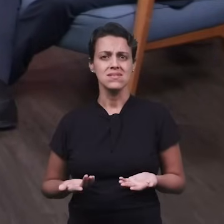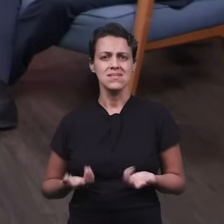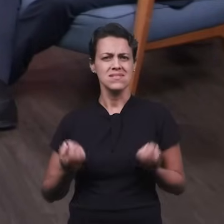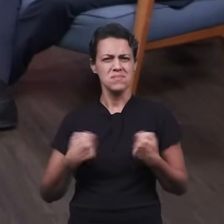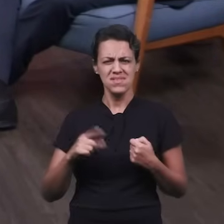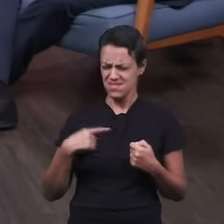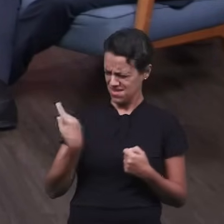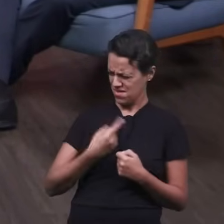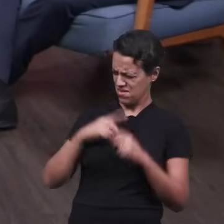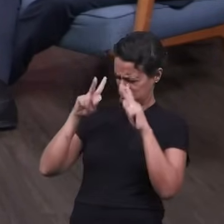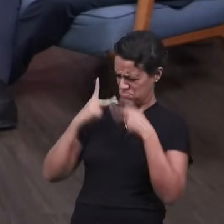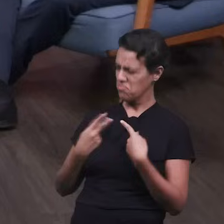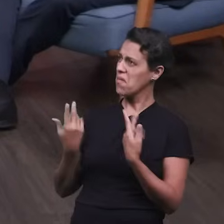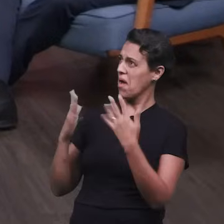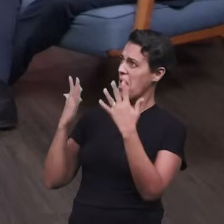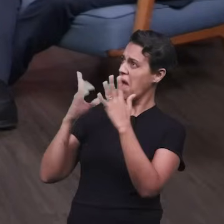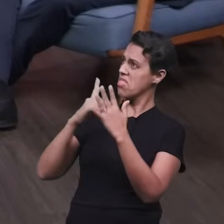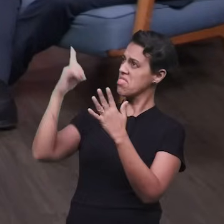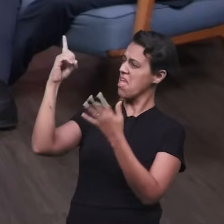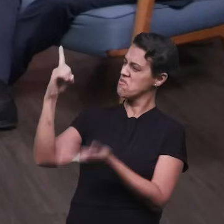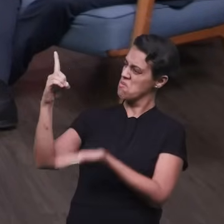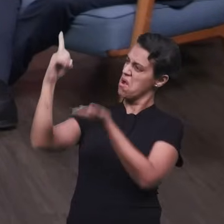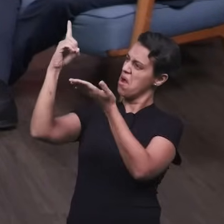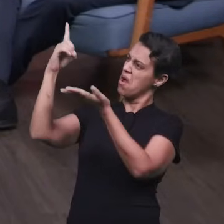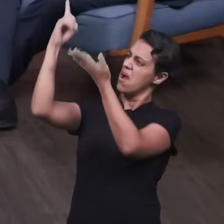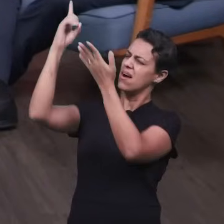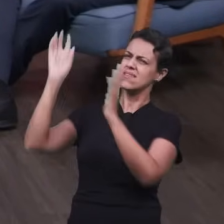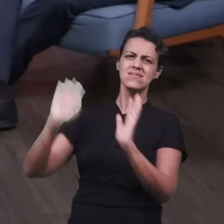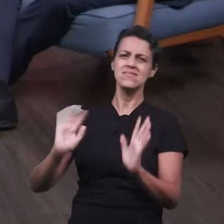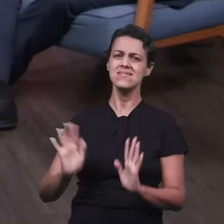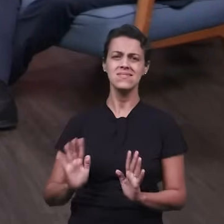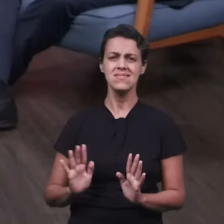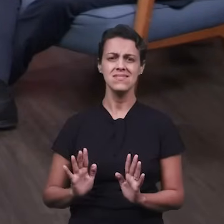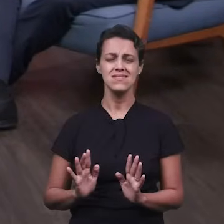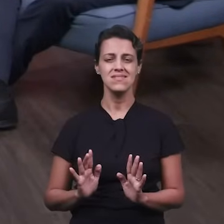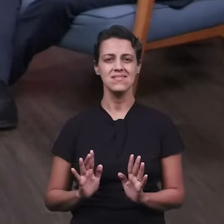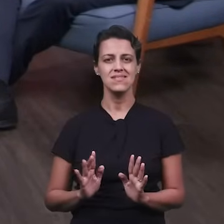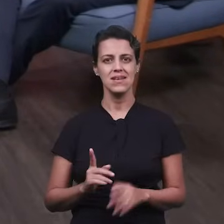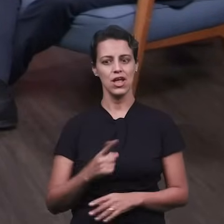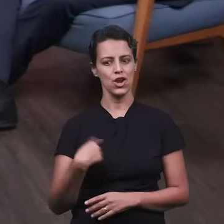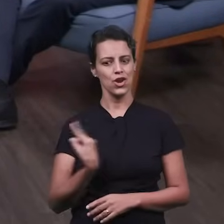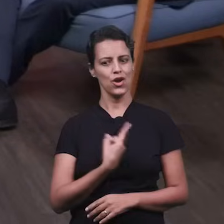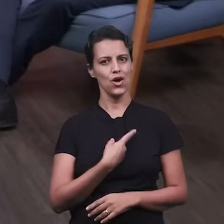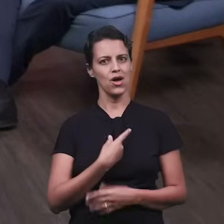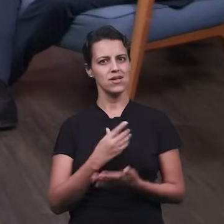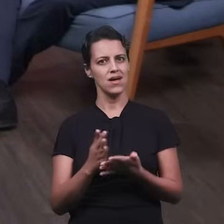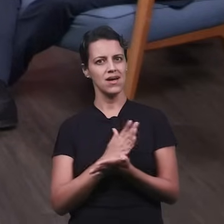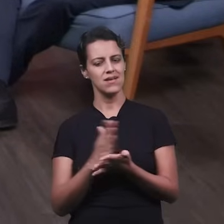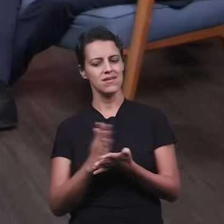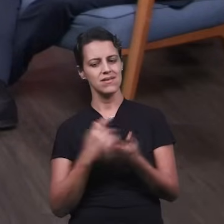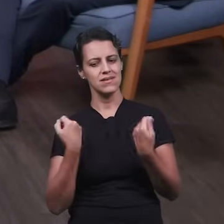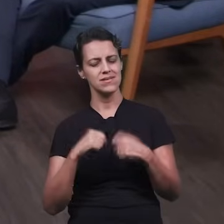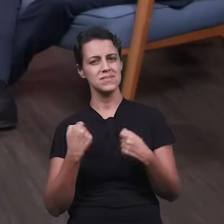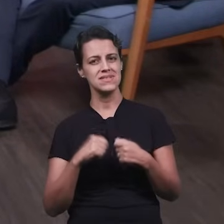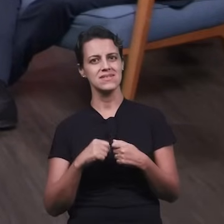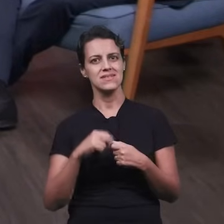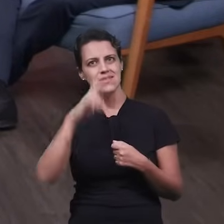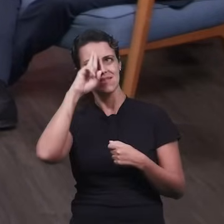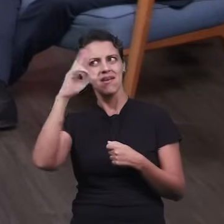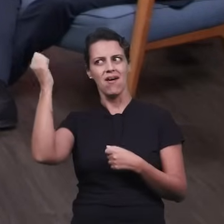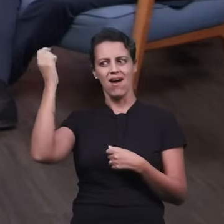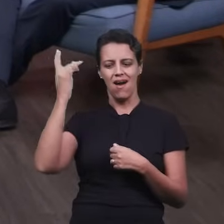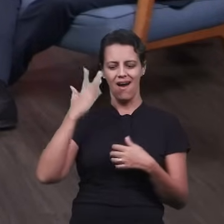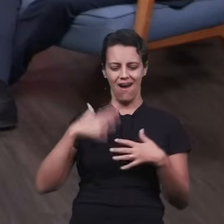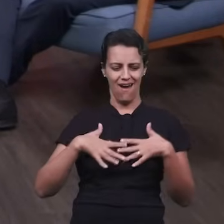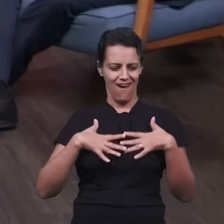não. Agora, nós precisamos muitas vezes, o Senhor dá